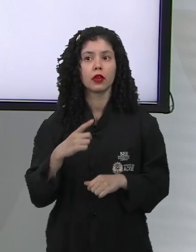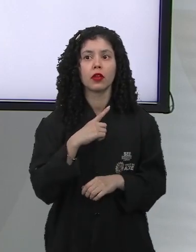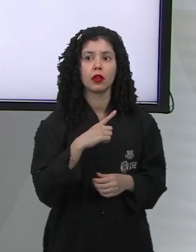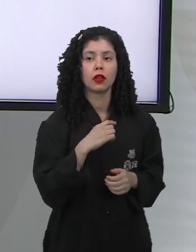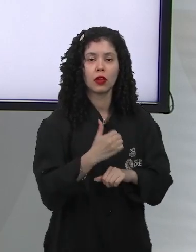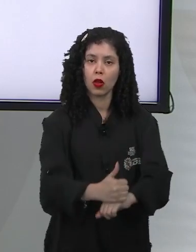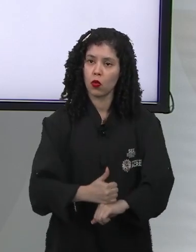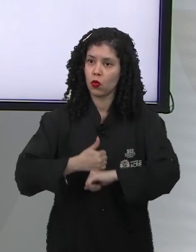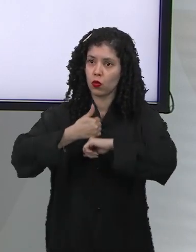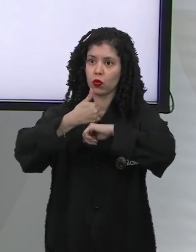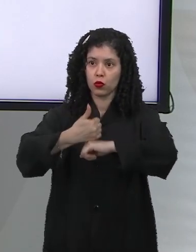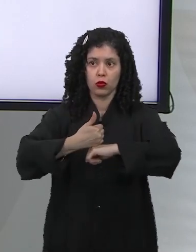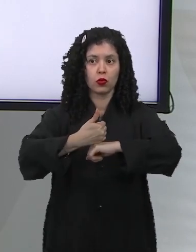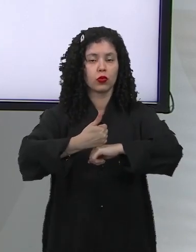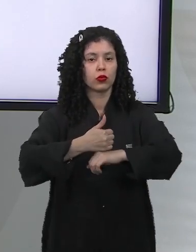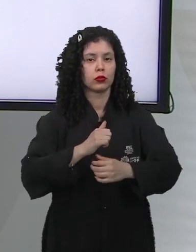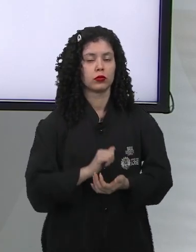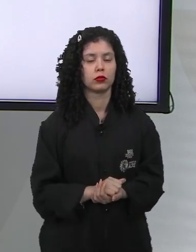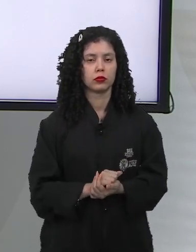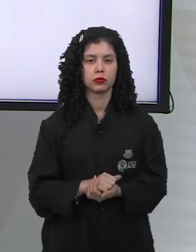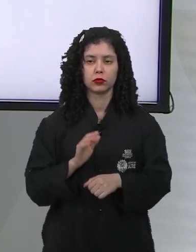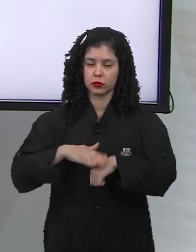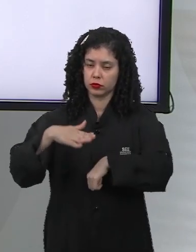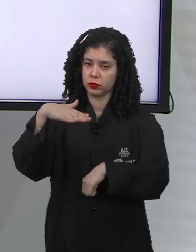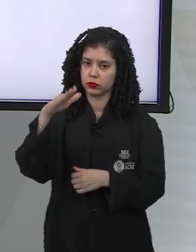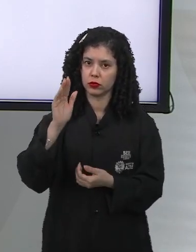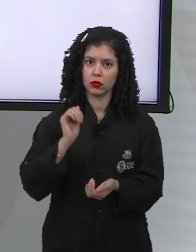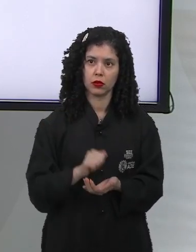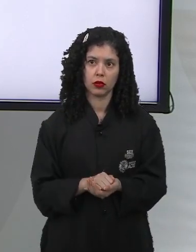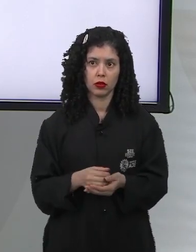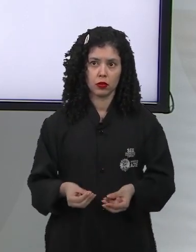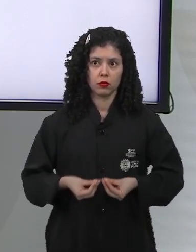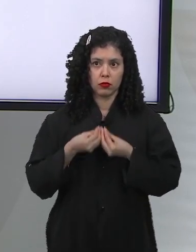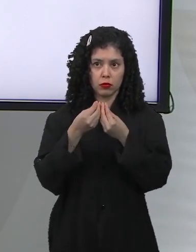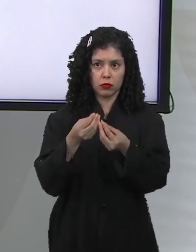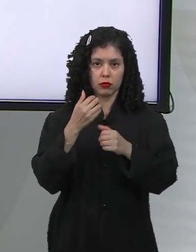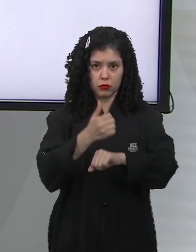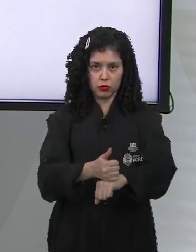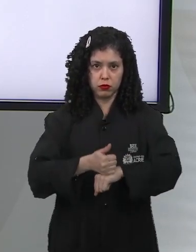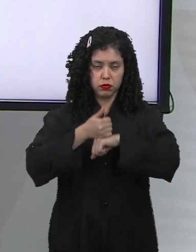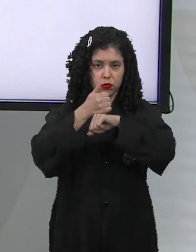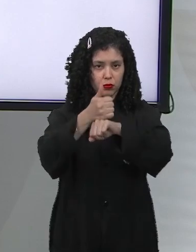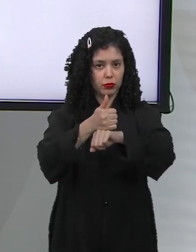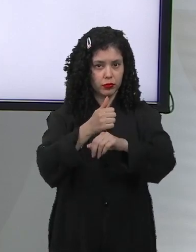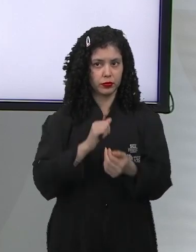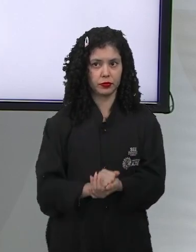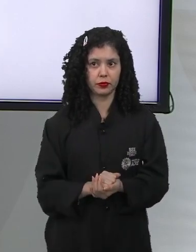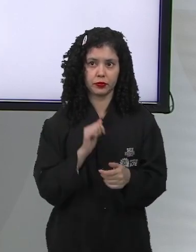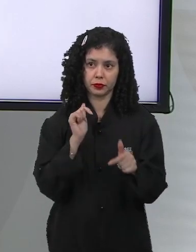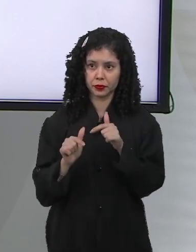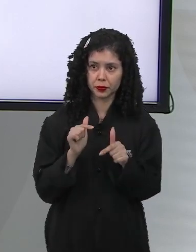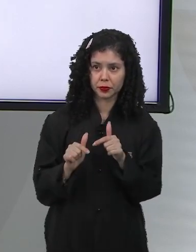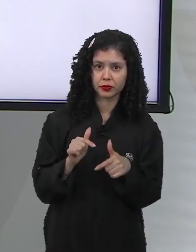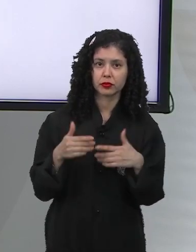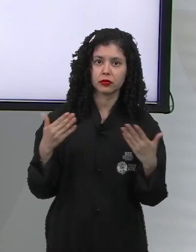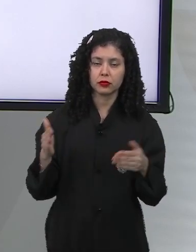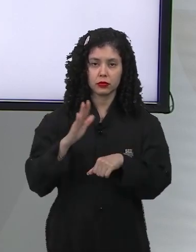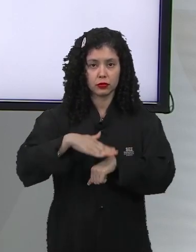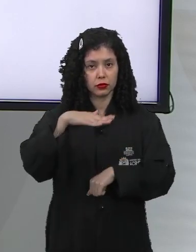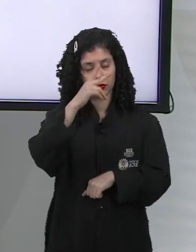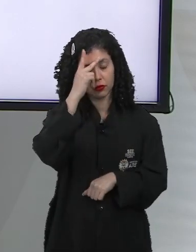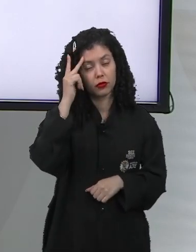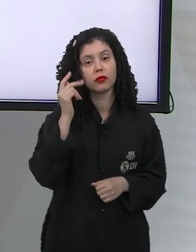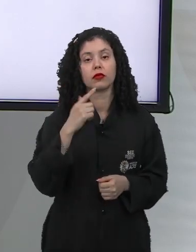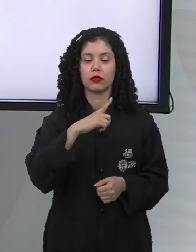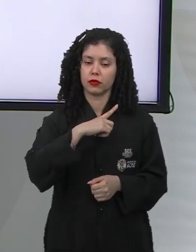a qualificação. Então, quanto mais é ofertado a qualificação para o mercado de trabalho, mais as pessoas vão